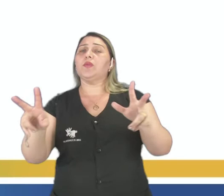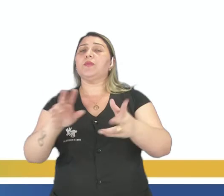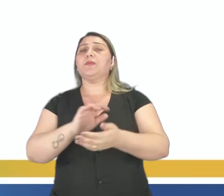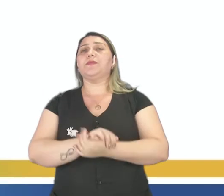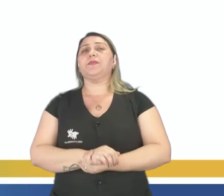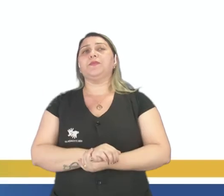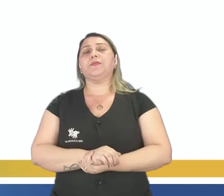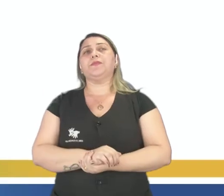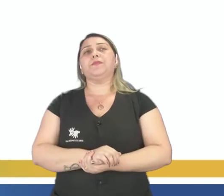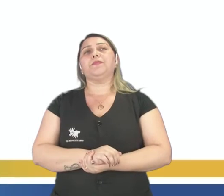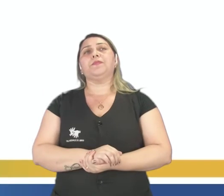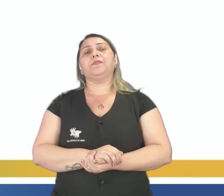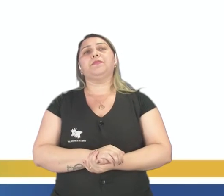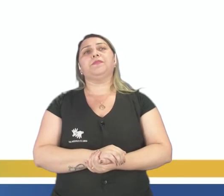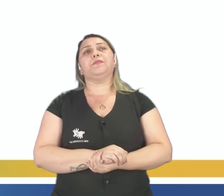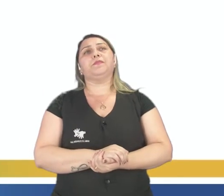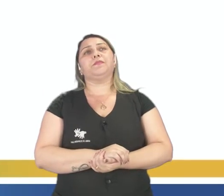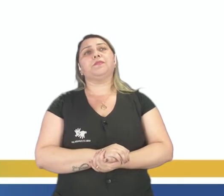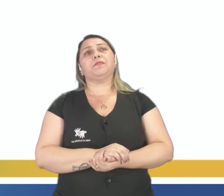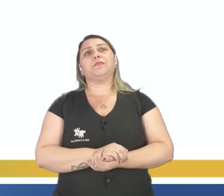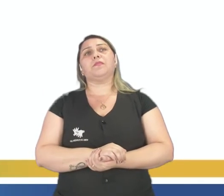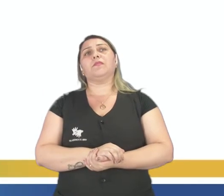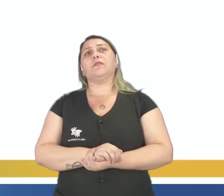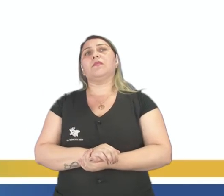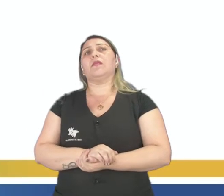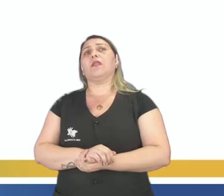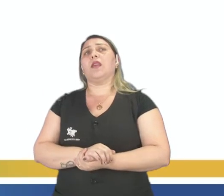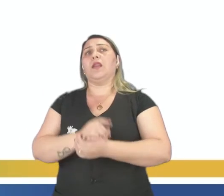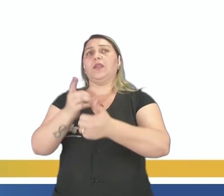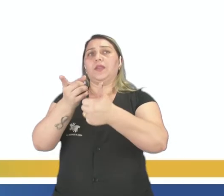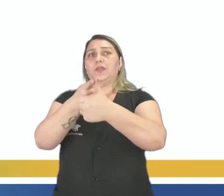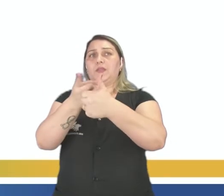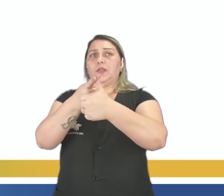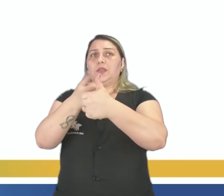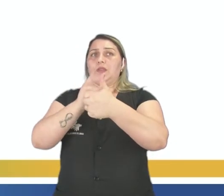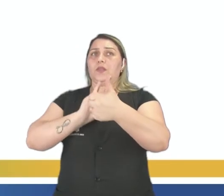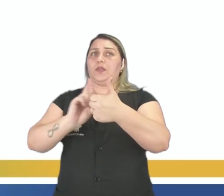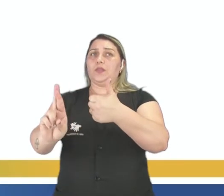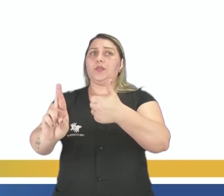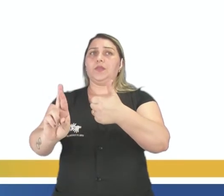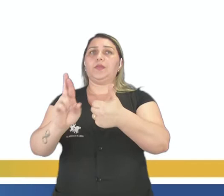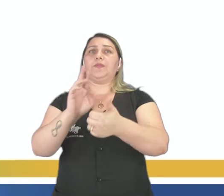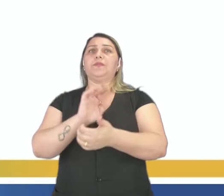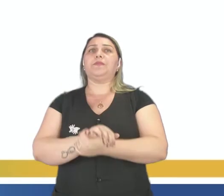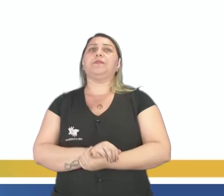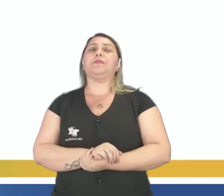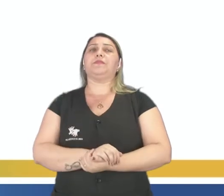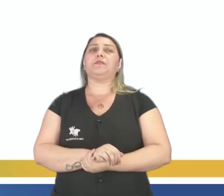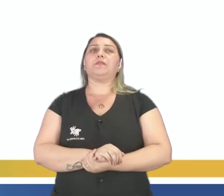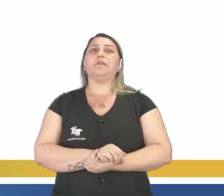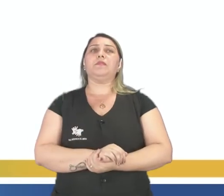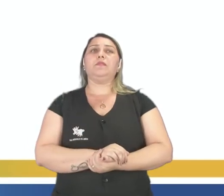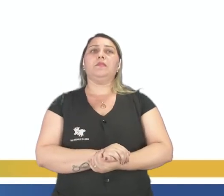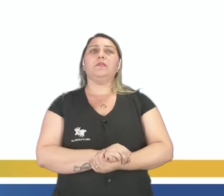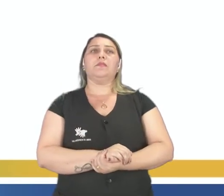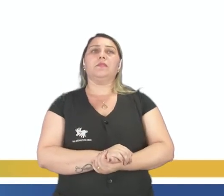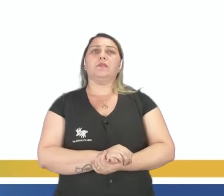ambos? Vamos para o próximo slide para a gente corrigir? Então, na 1, tá?